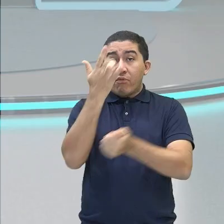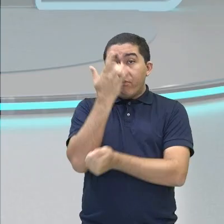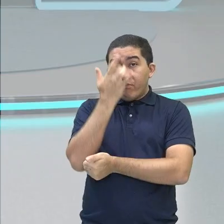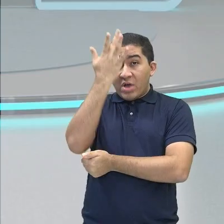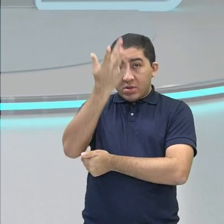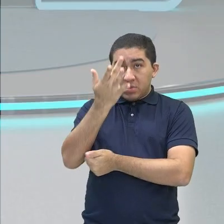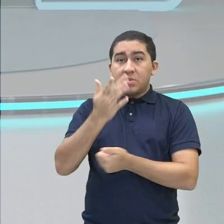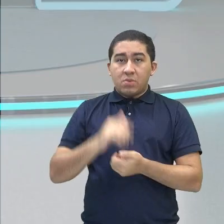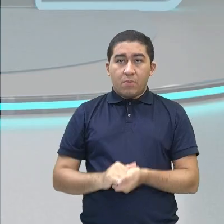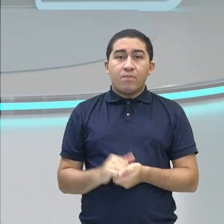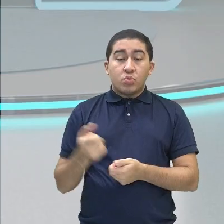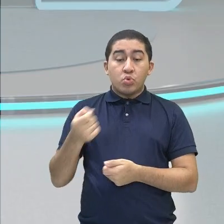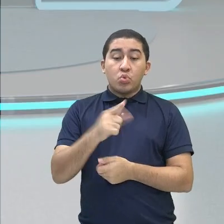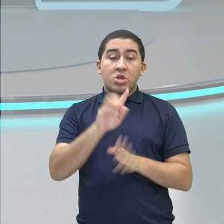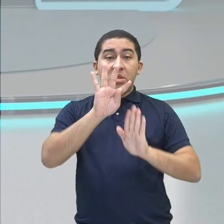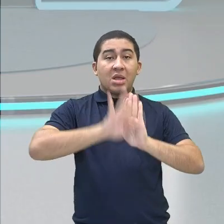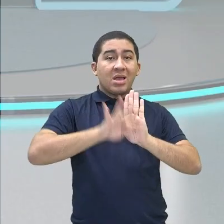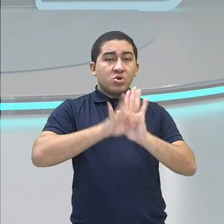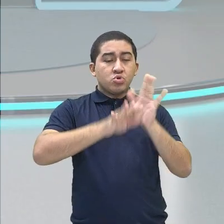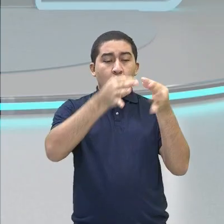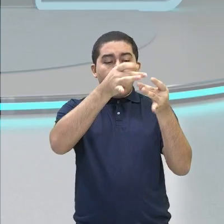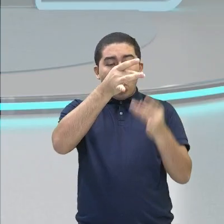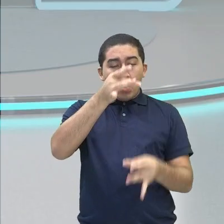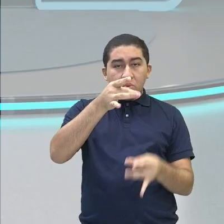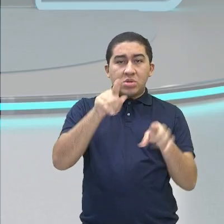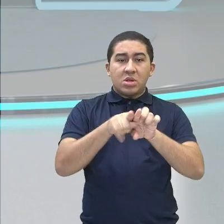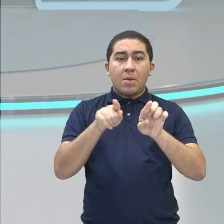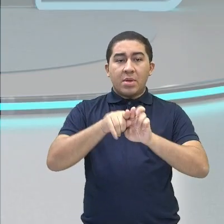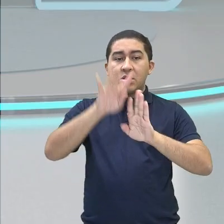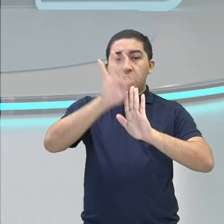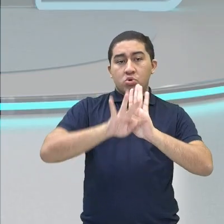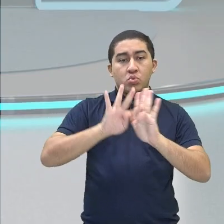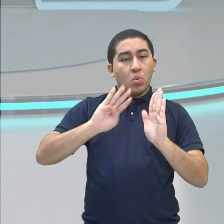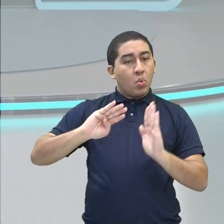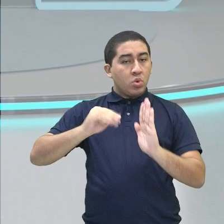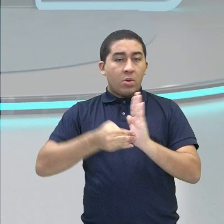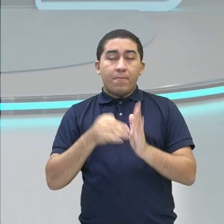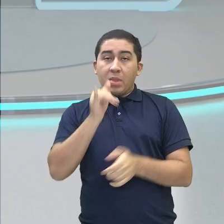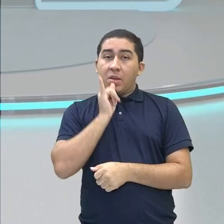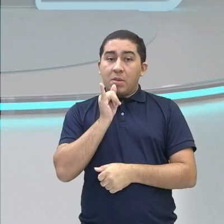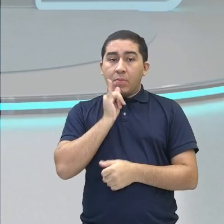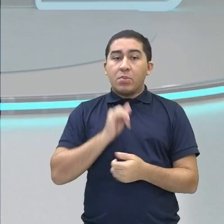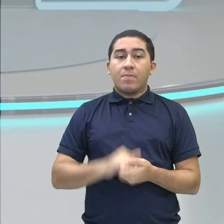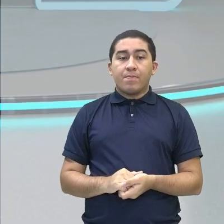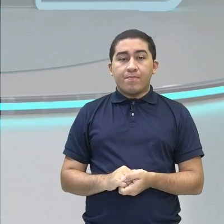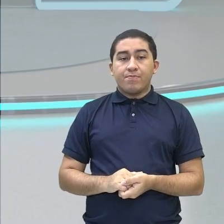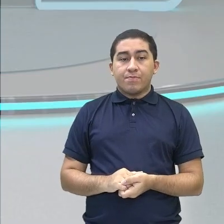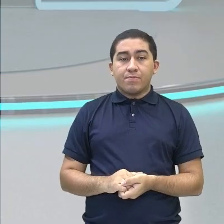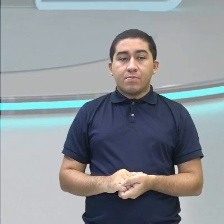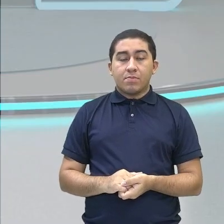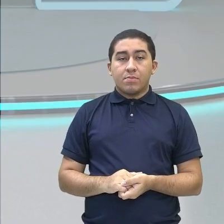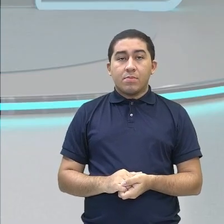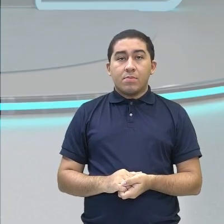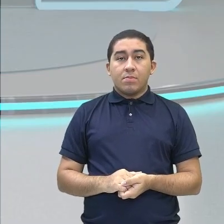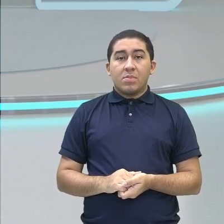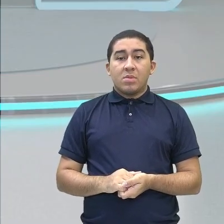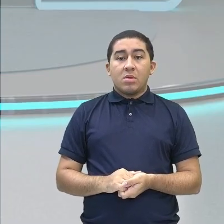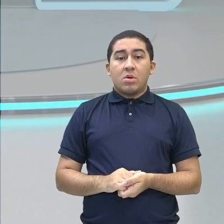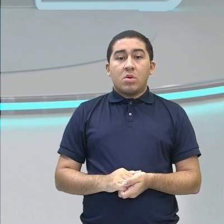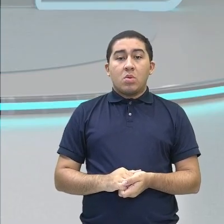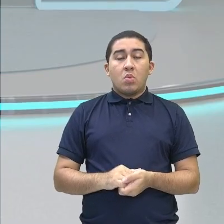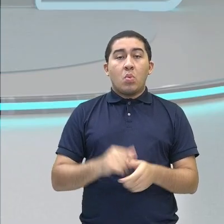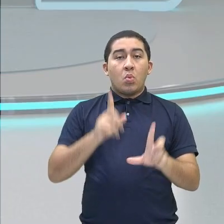facilidade do que em textos longos, textos escritos longos. Por exemplo, um gráfico de barras, ele